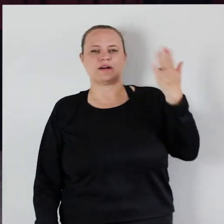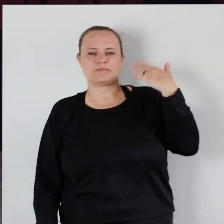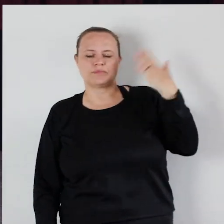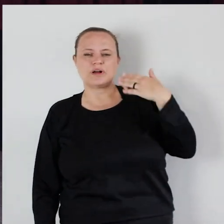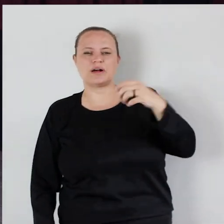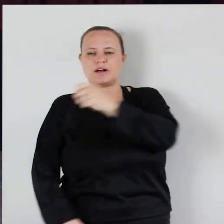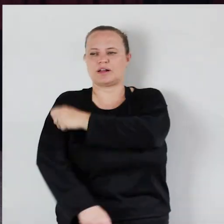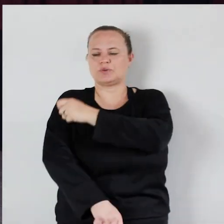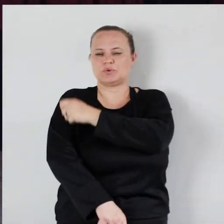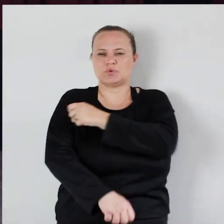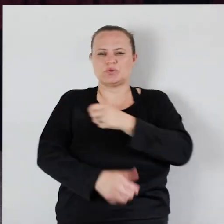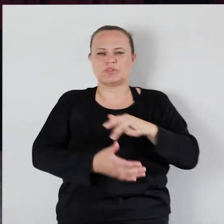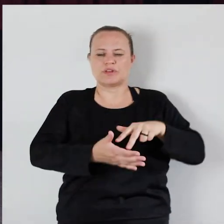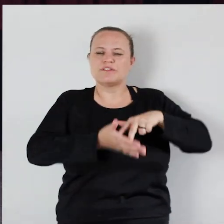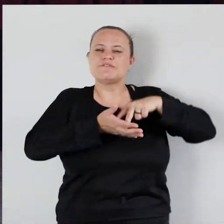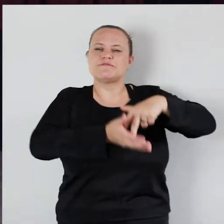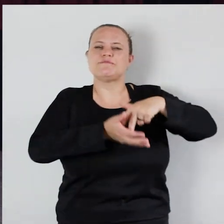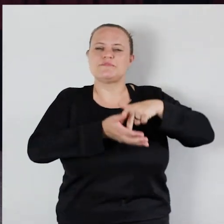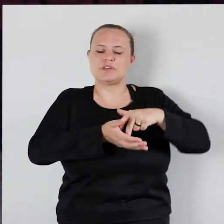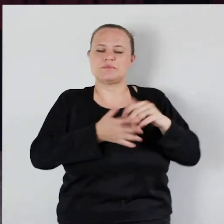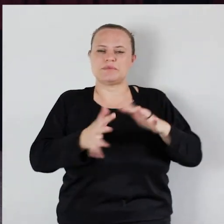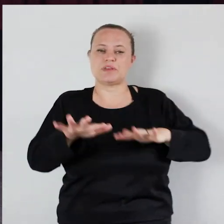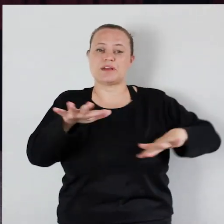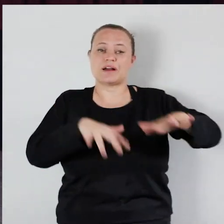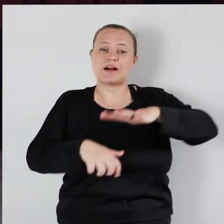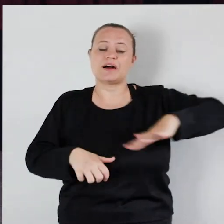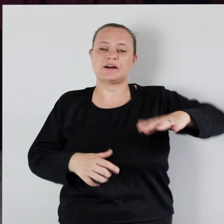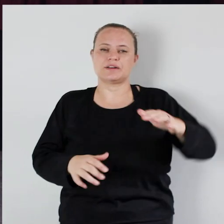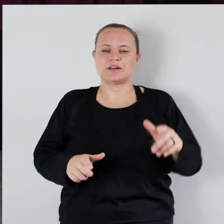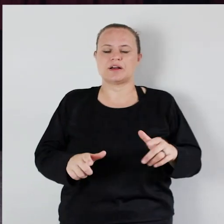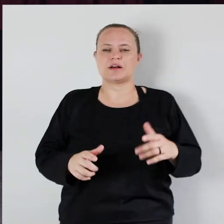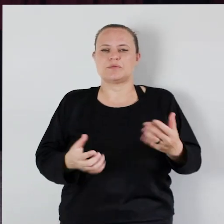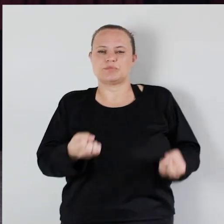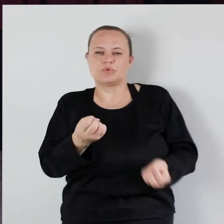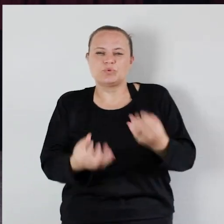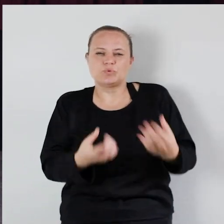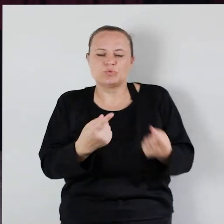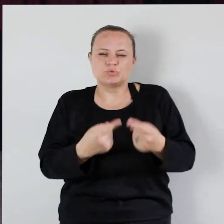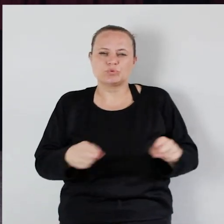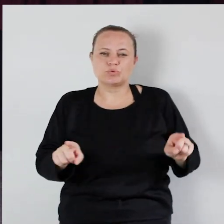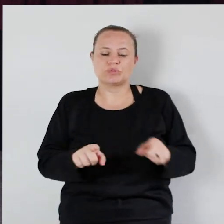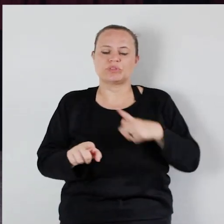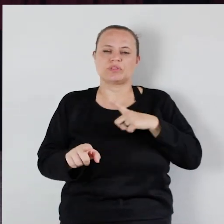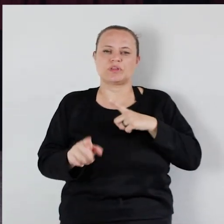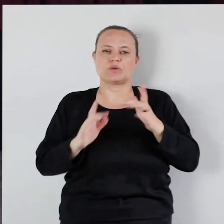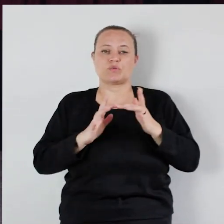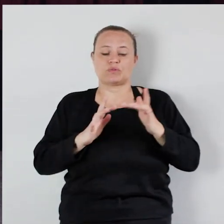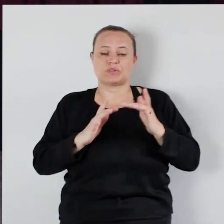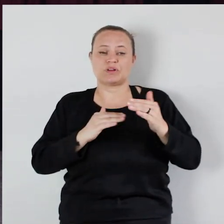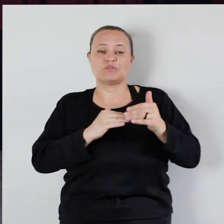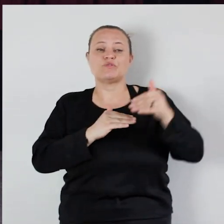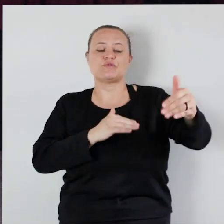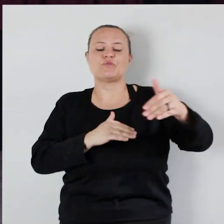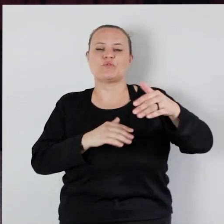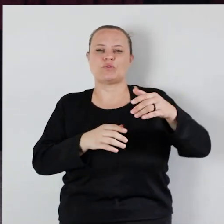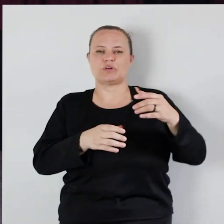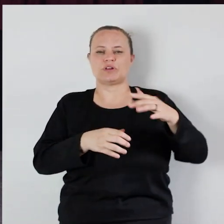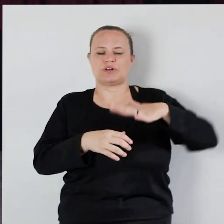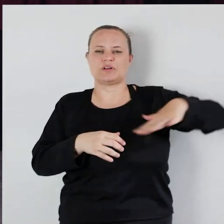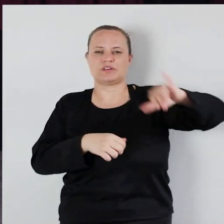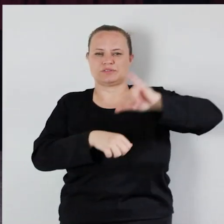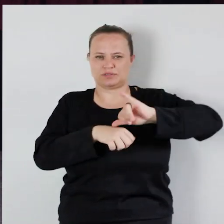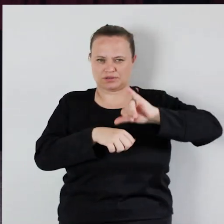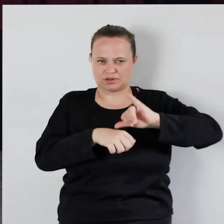né? Ex-aluno de graduação que era super engajado na área de produção musical, tem um